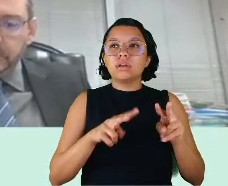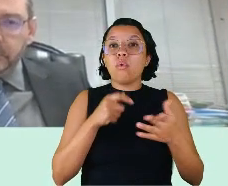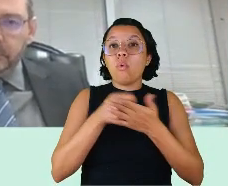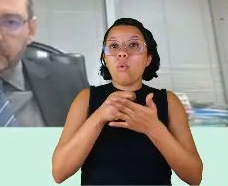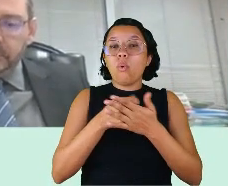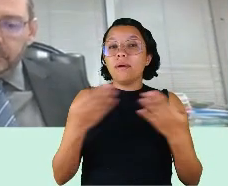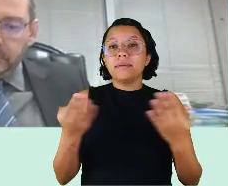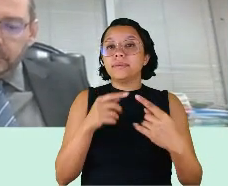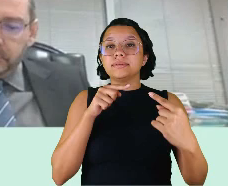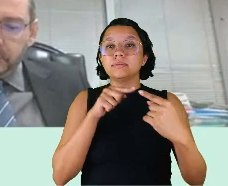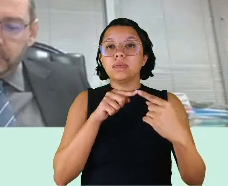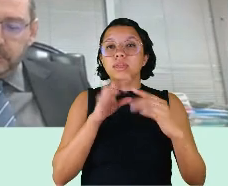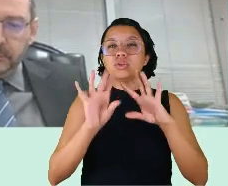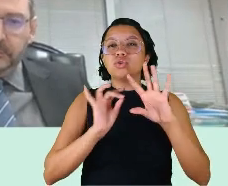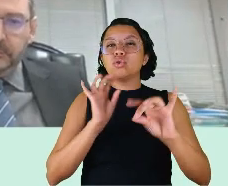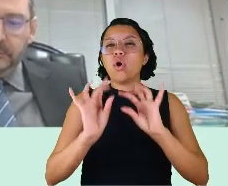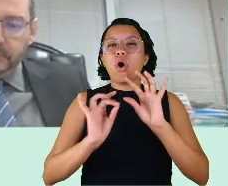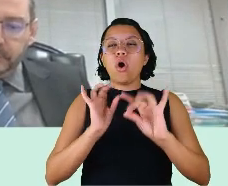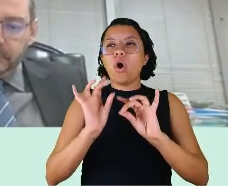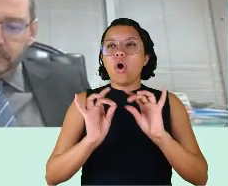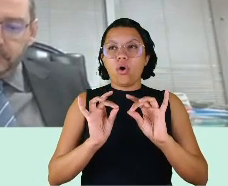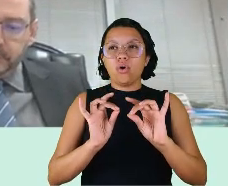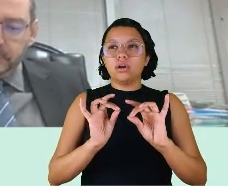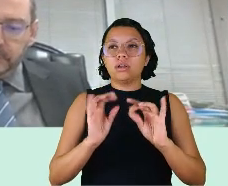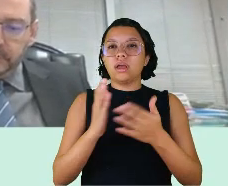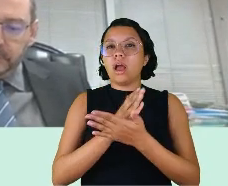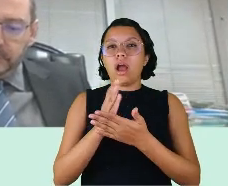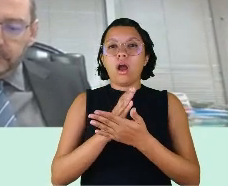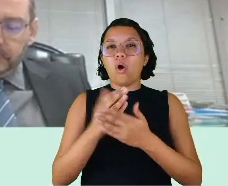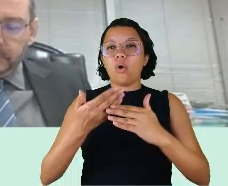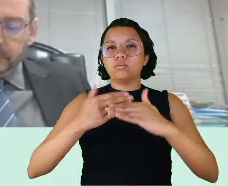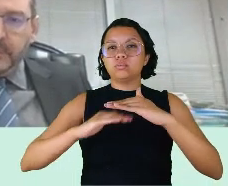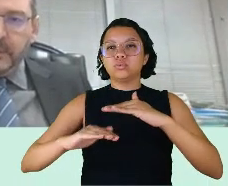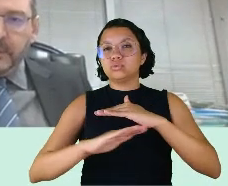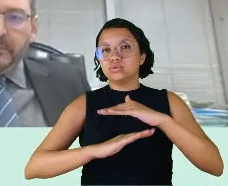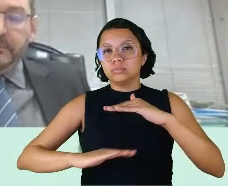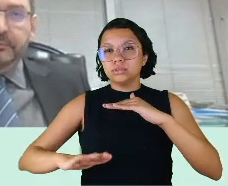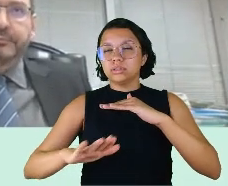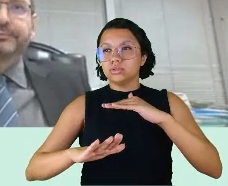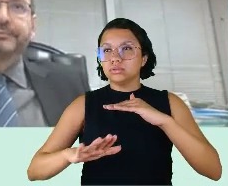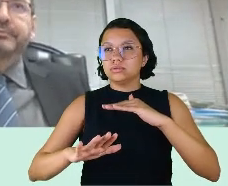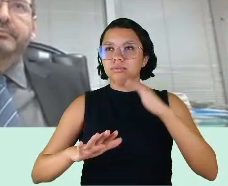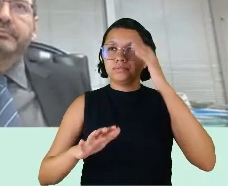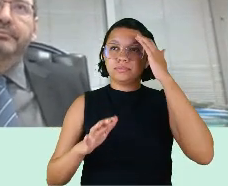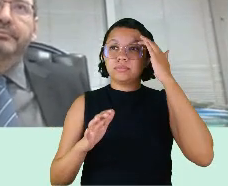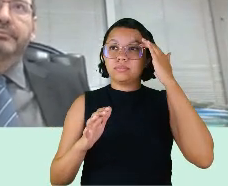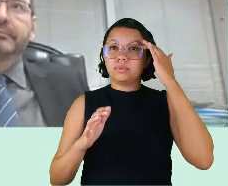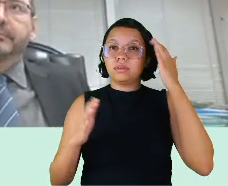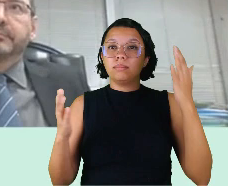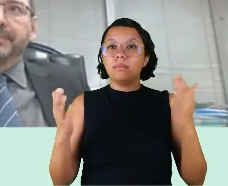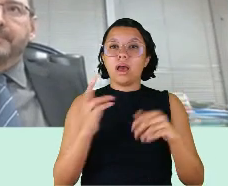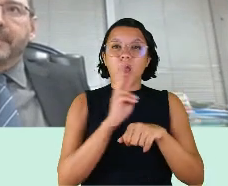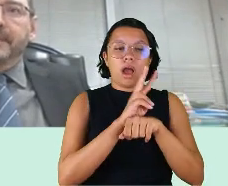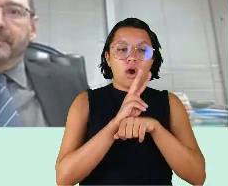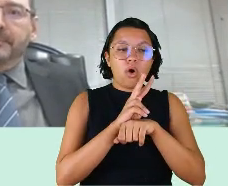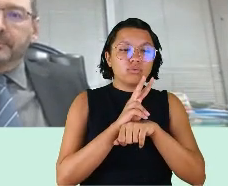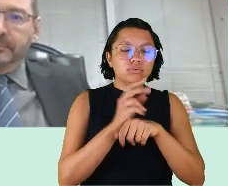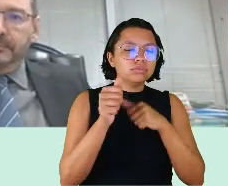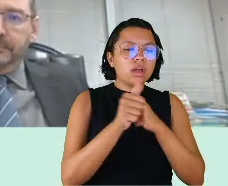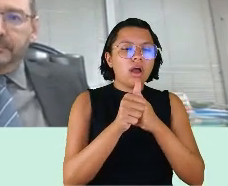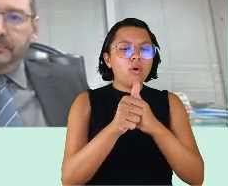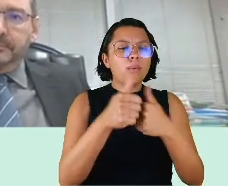cumprimento dessas metas, né? Escolher algumas subseções para as